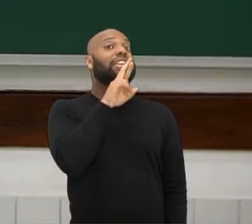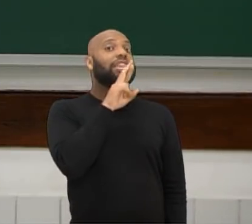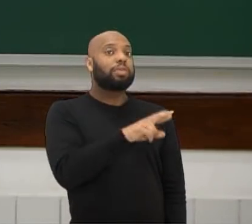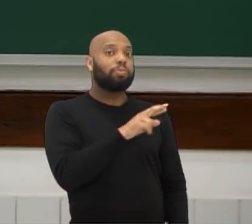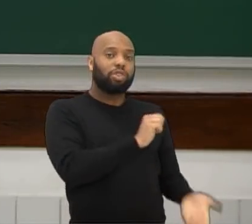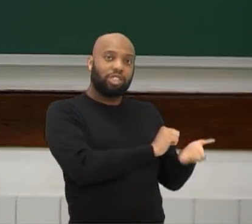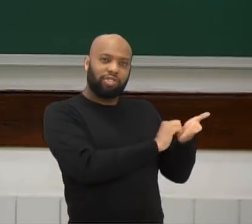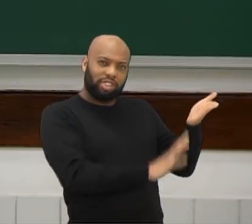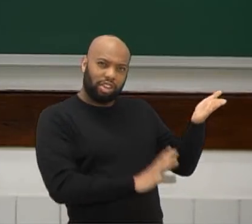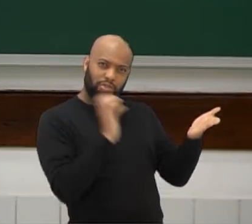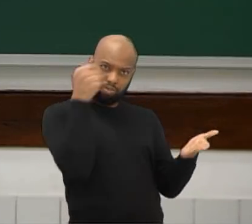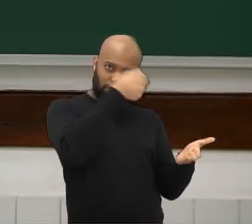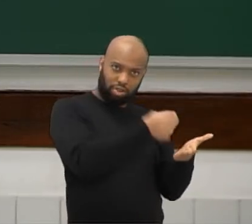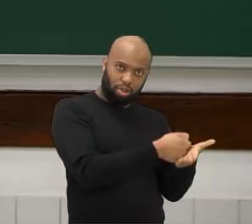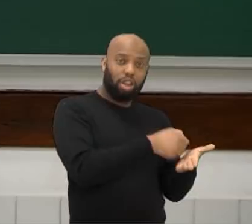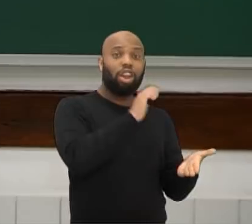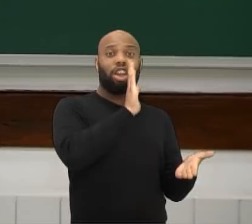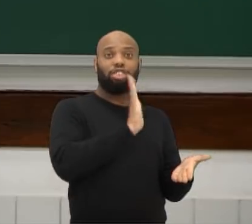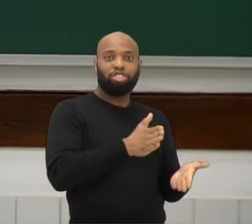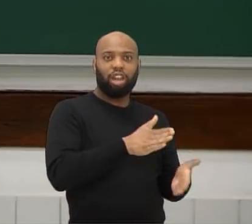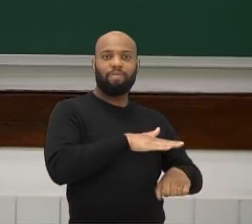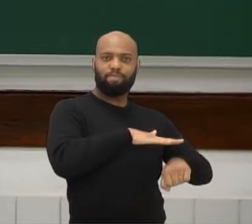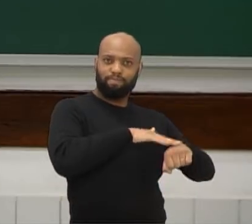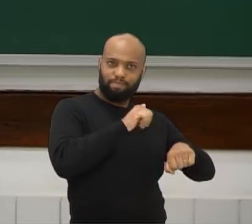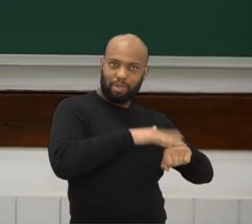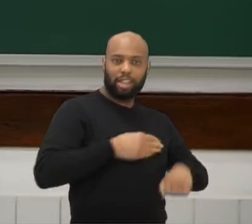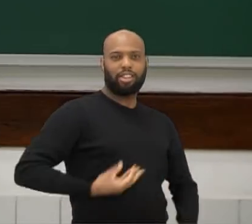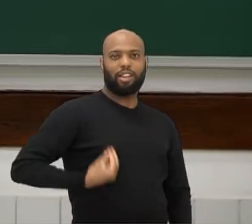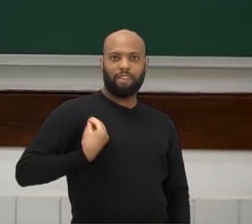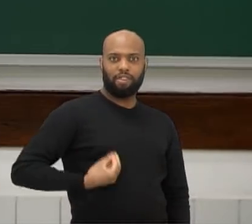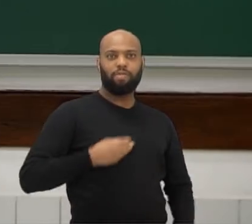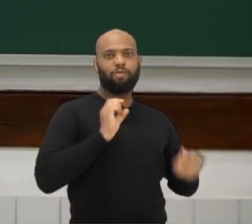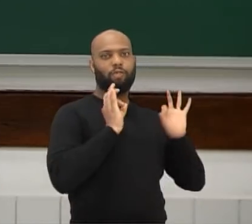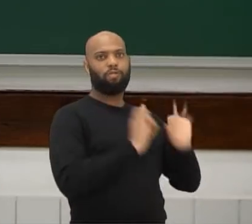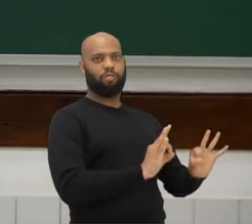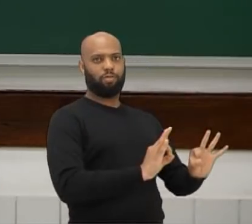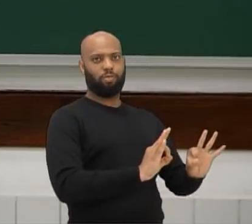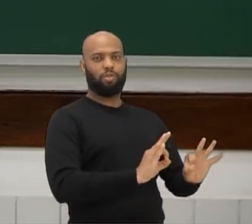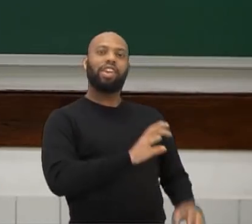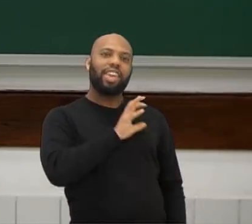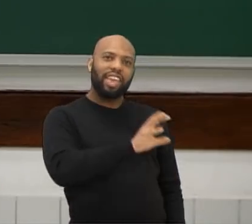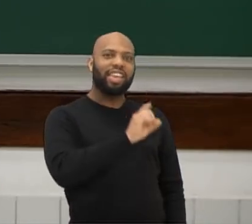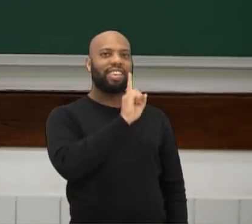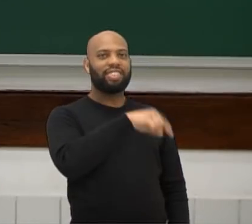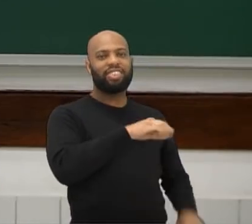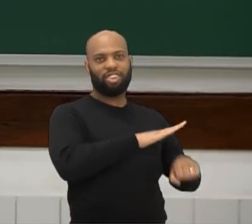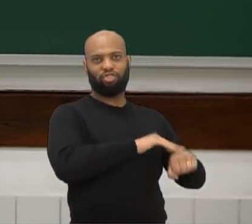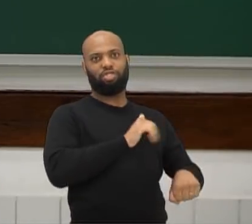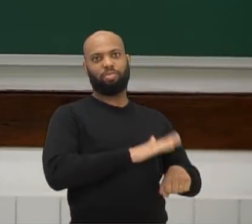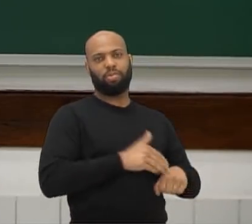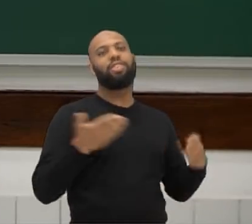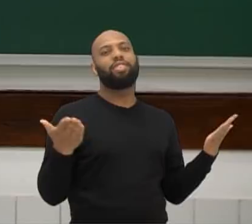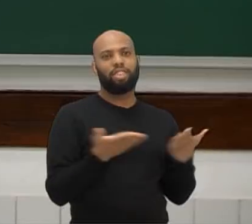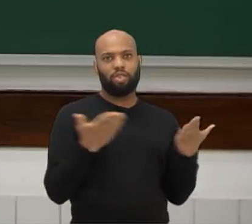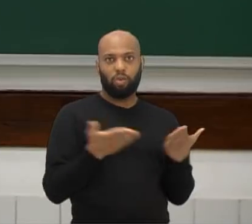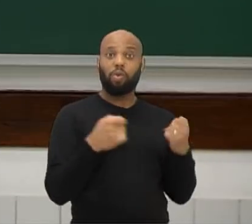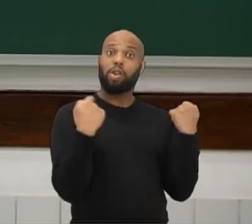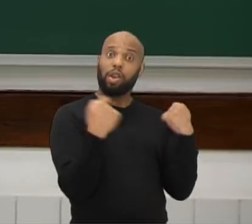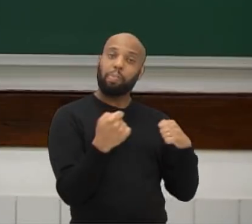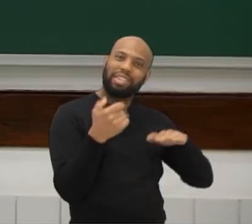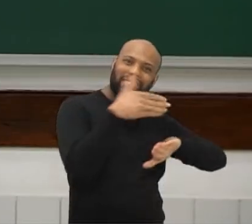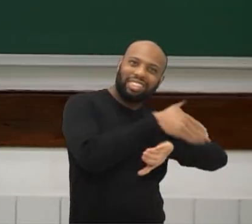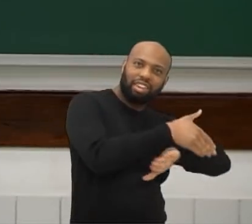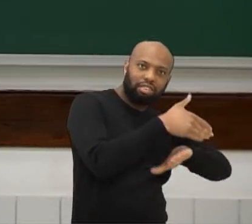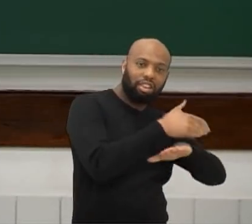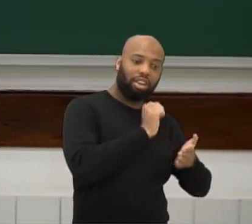atividade, disponível, e nessa atividade tem um link, onde você vai confirmar a sua frequência. Então entre na